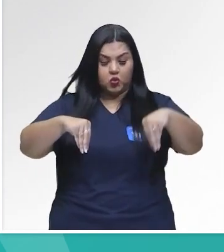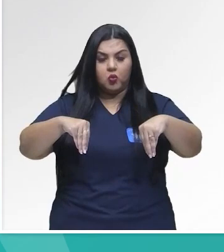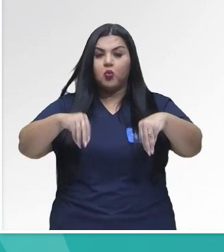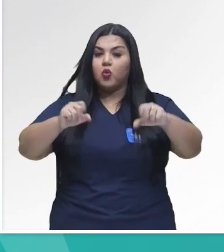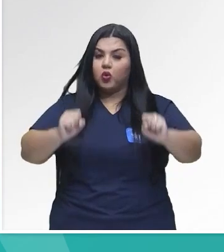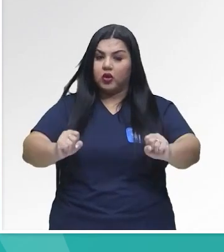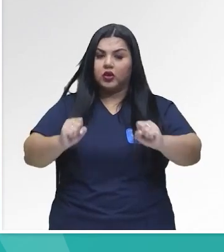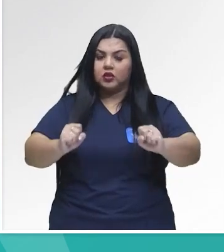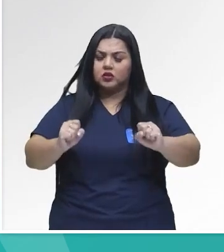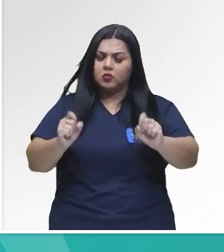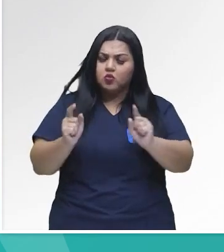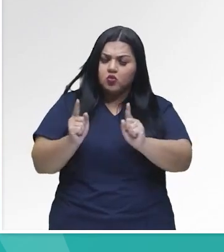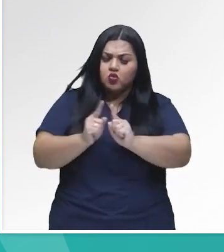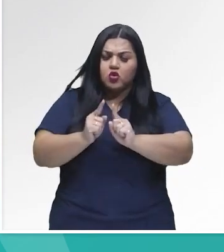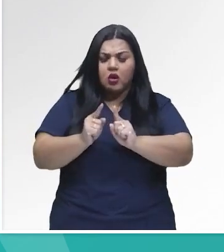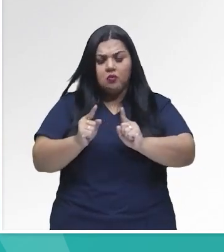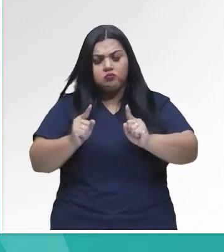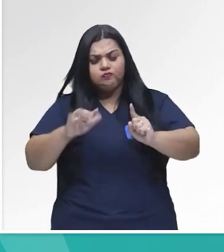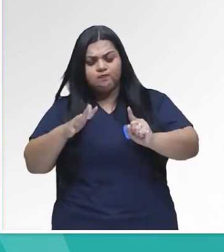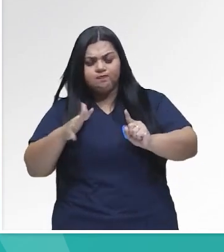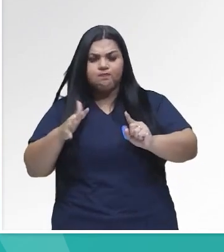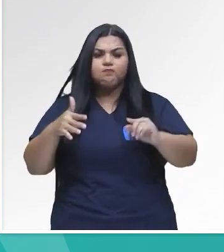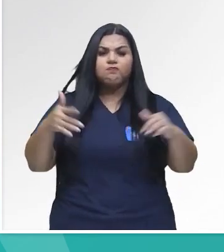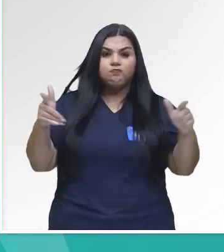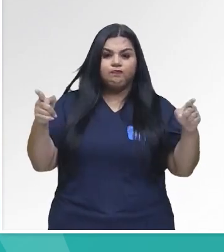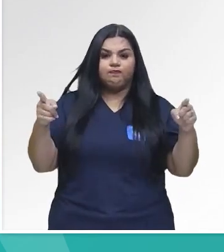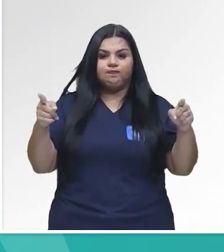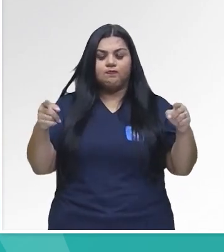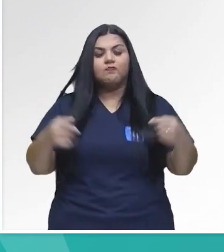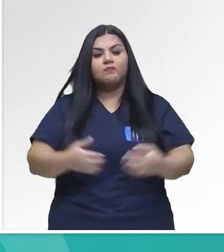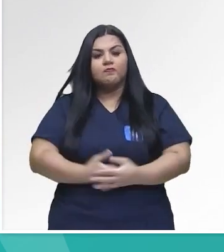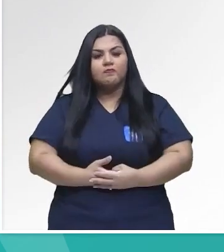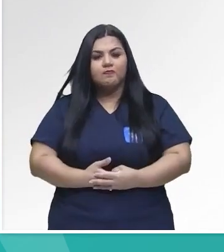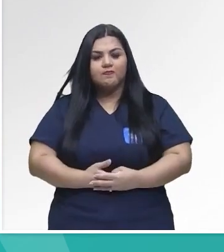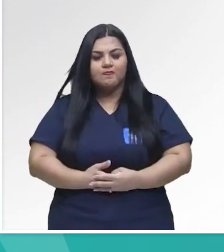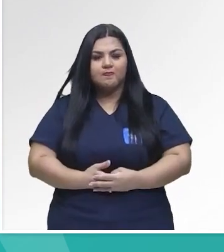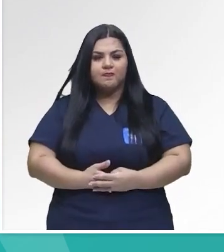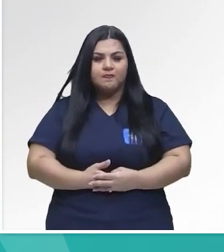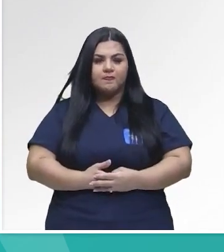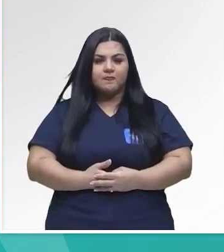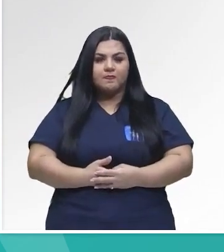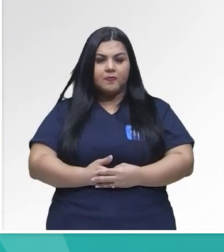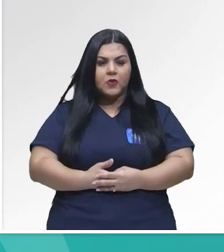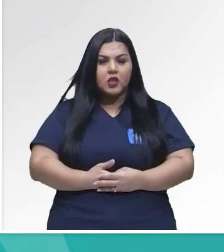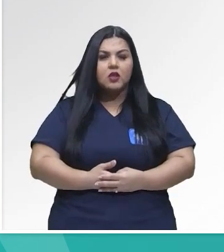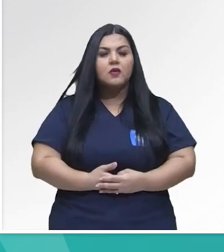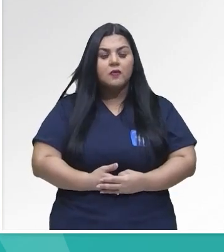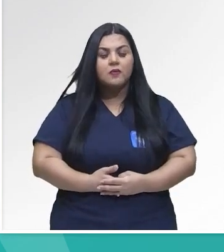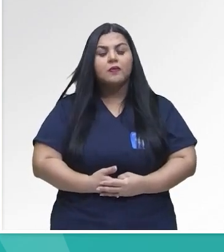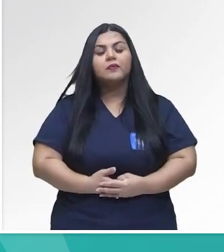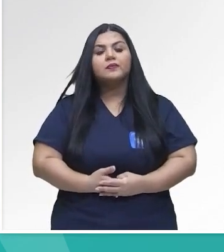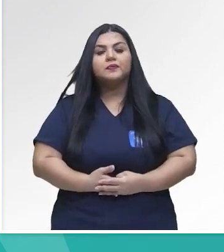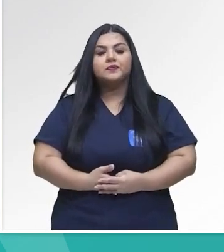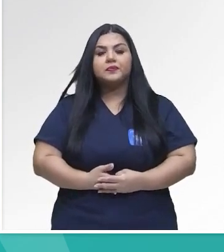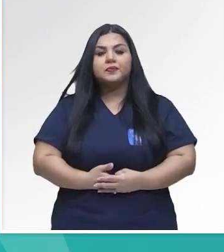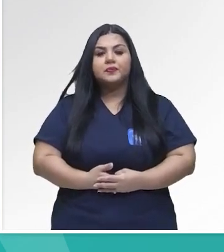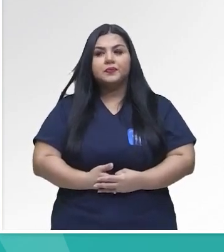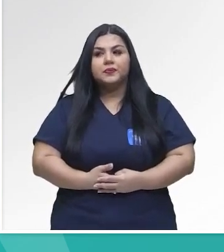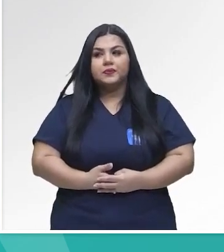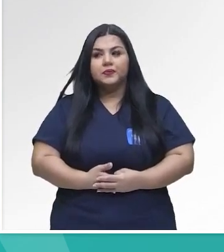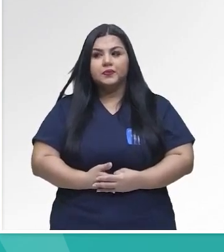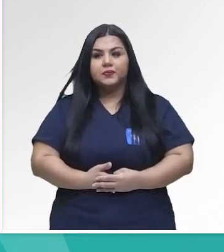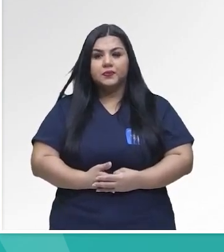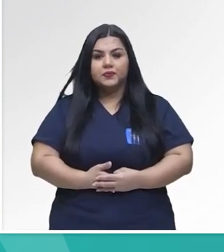ser pequenas, médias e grandes dentro do tabuleiro. Pequenas linhas,